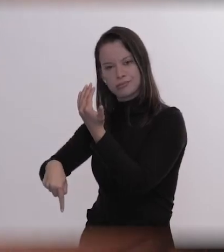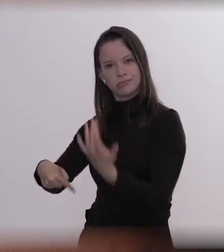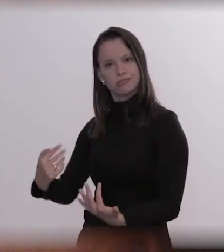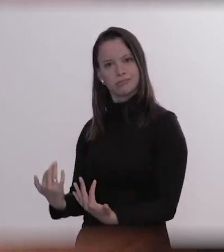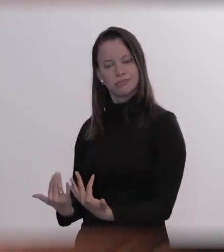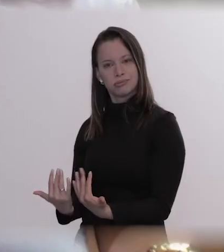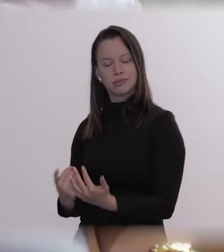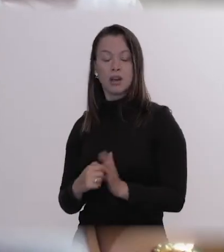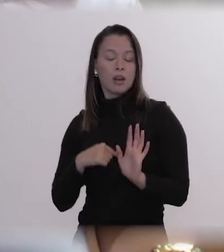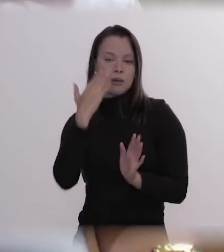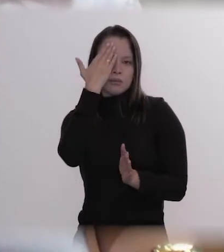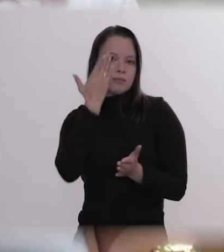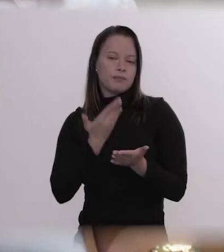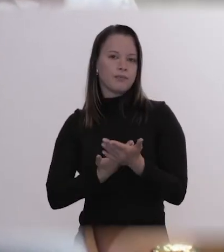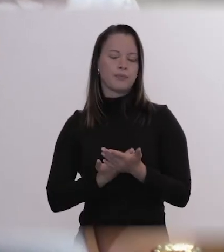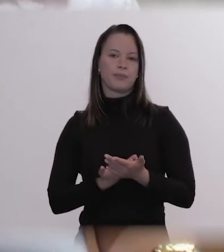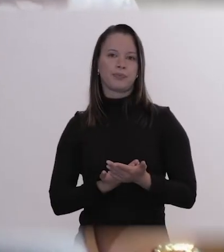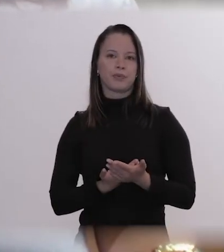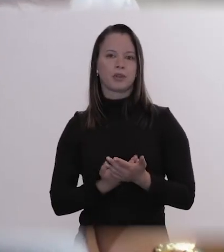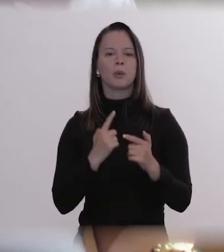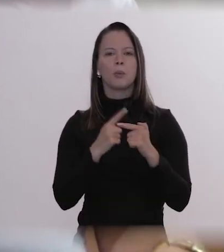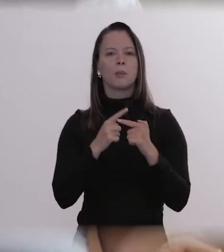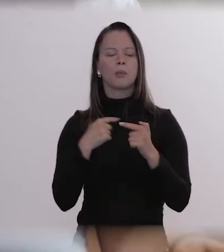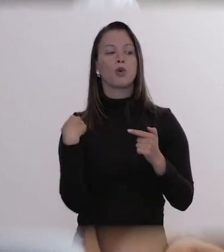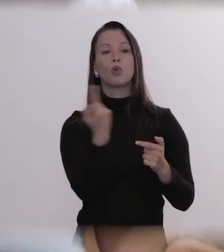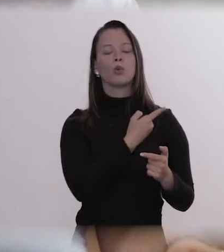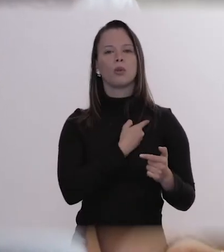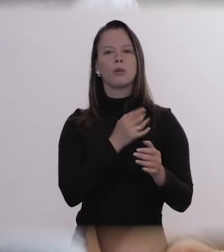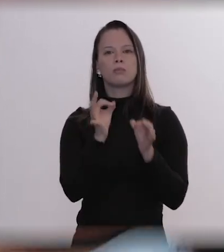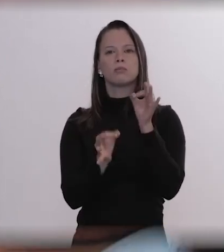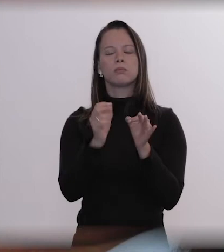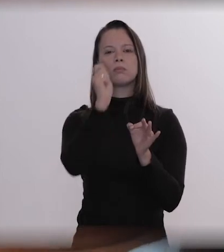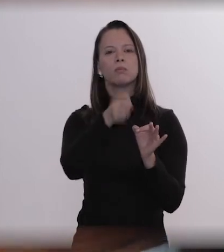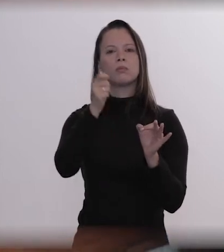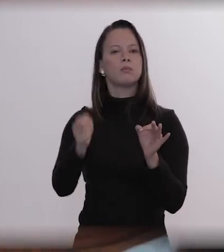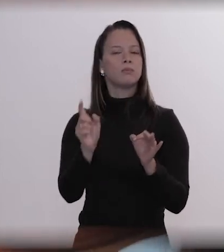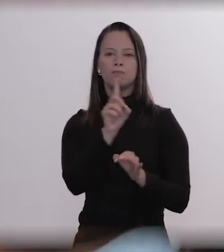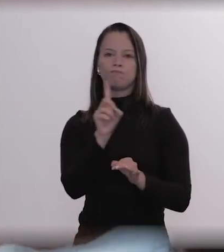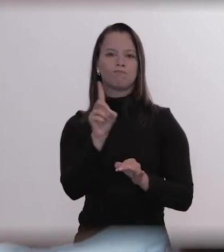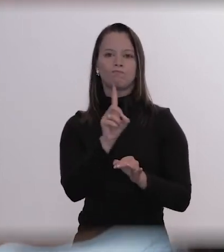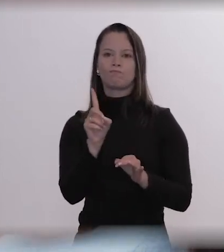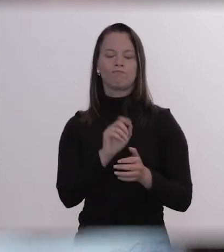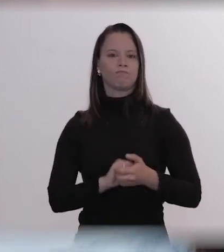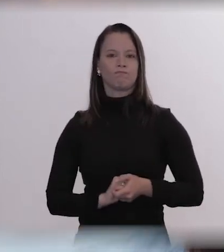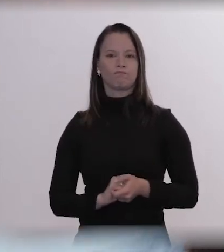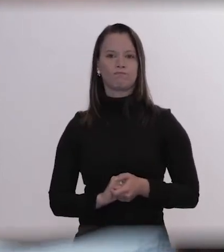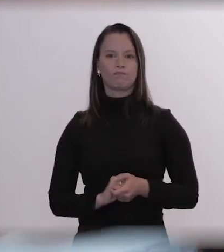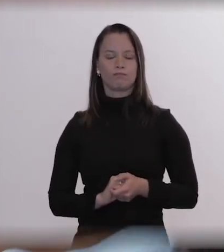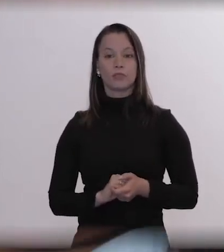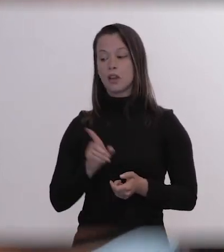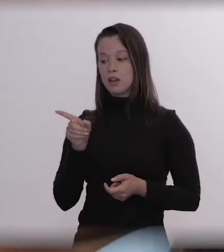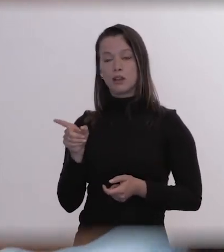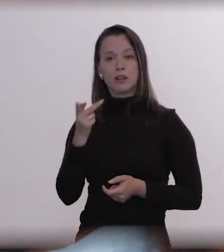assim. Porque ninguém de nós somos juízes, né, para dizer. E, como